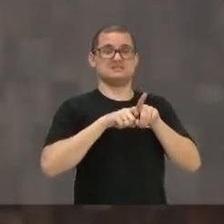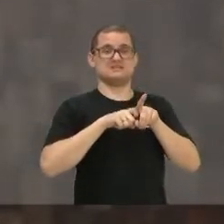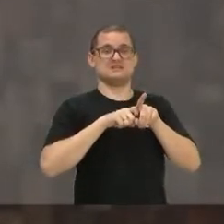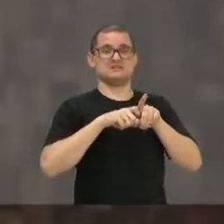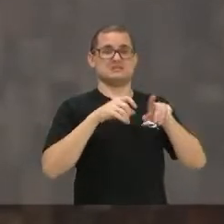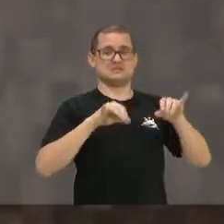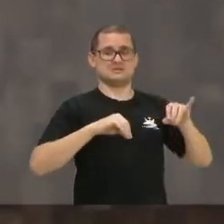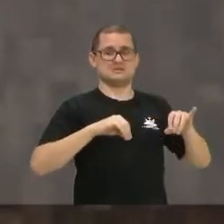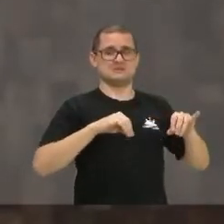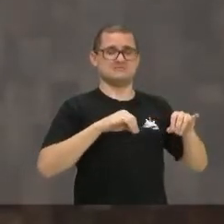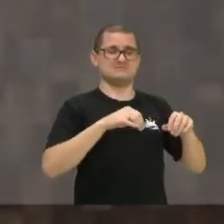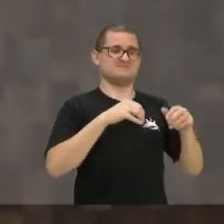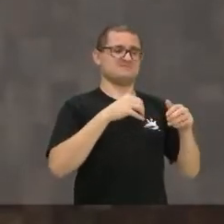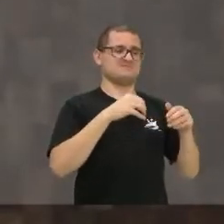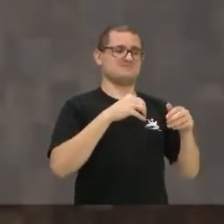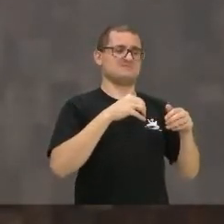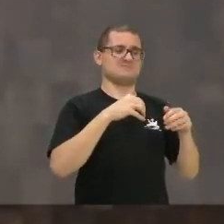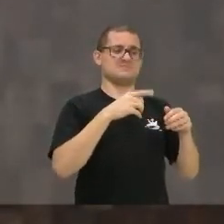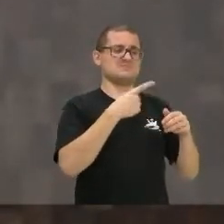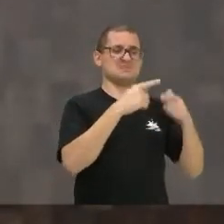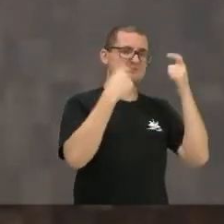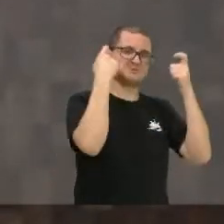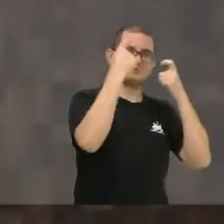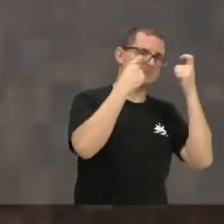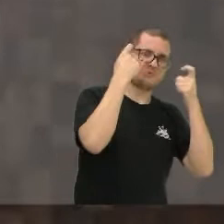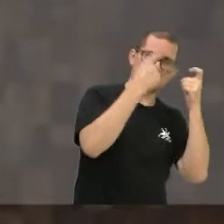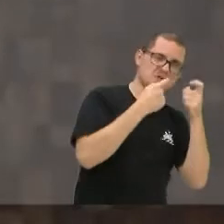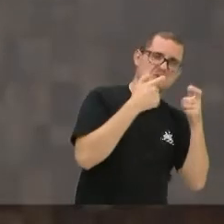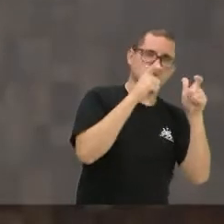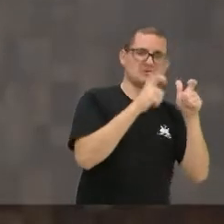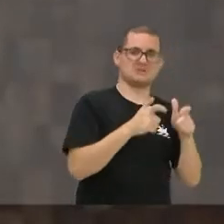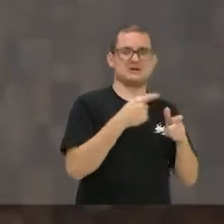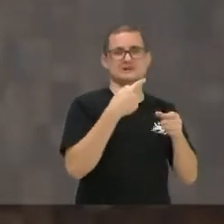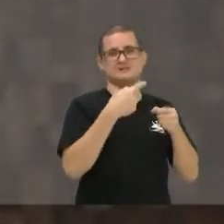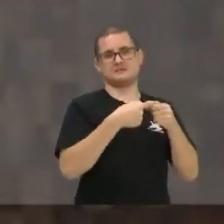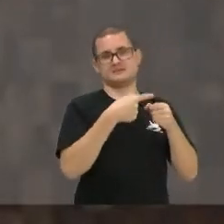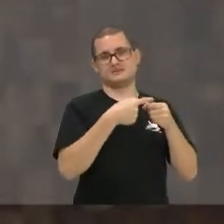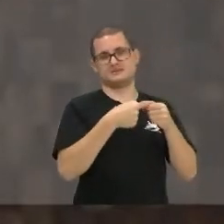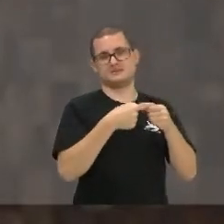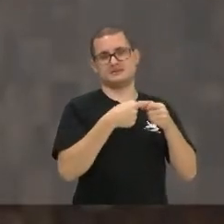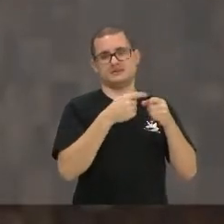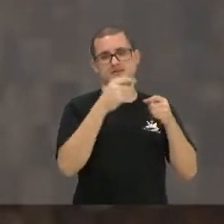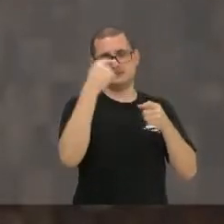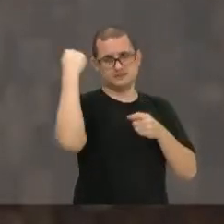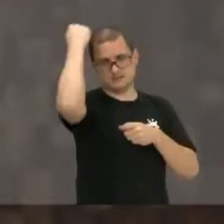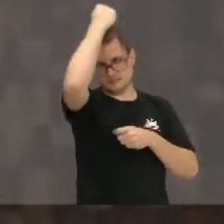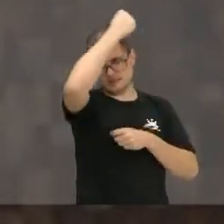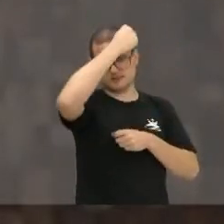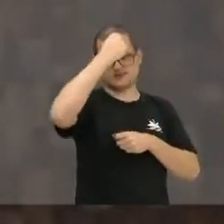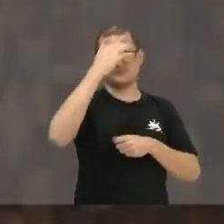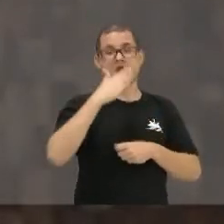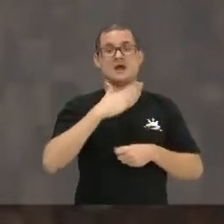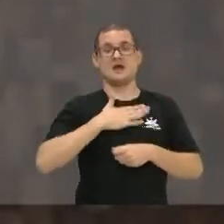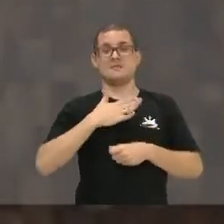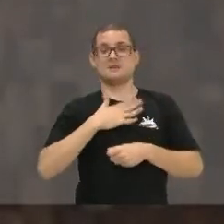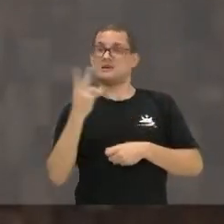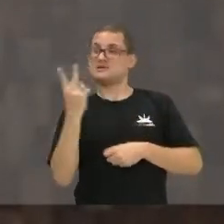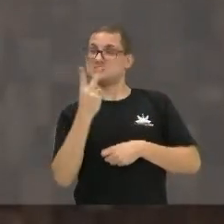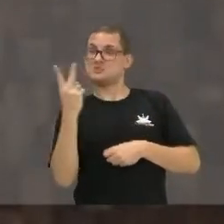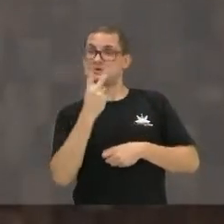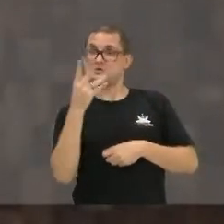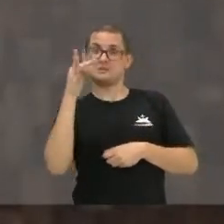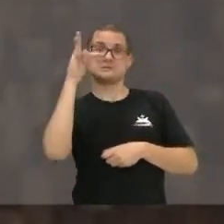pés a cidade santa calcarão desculpa as minhas duas